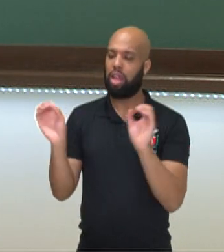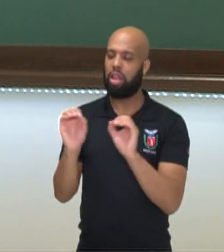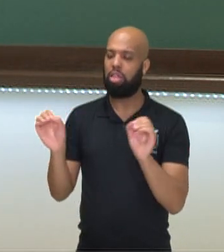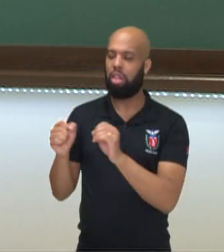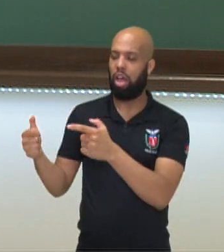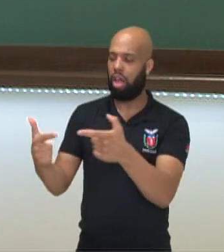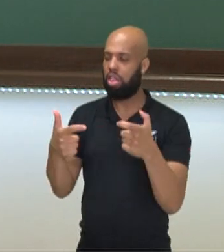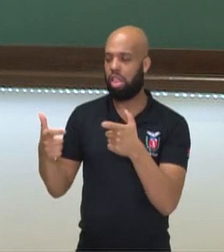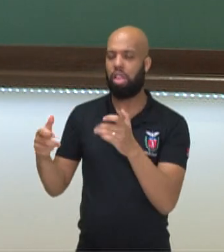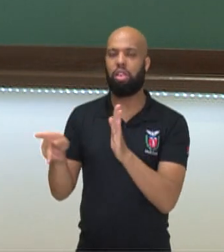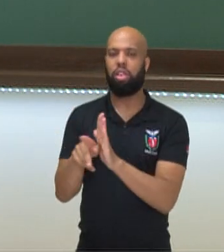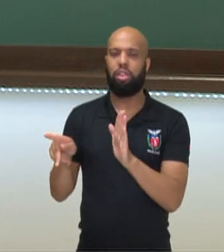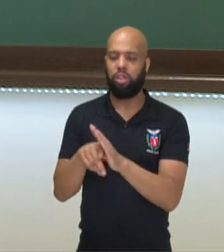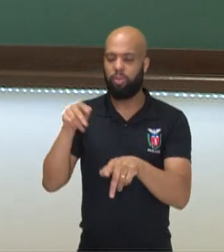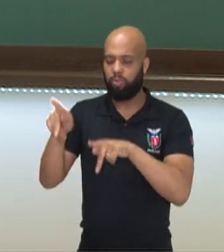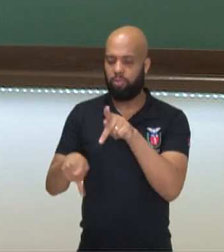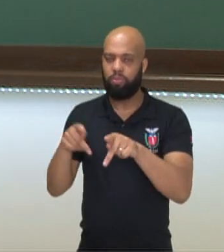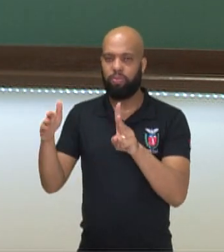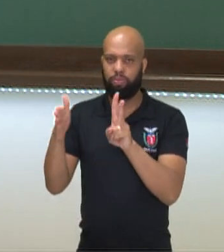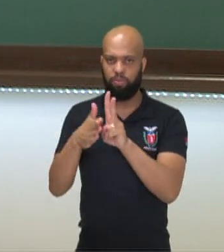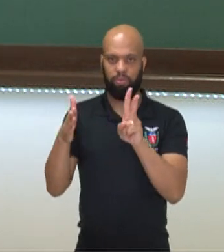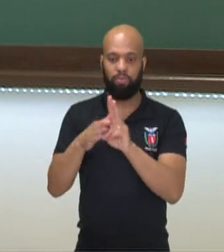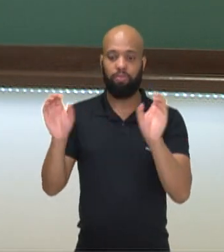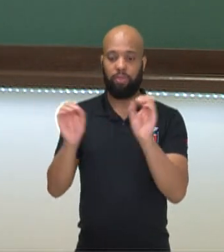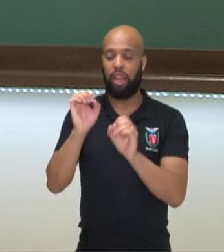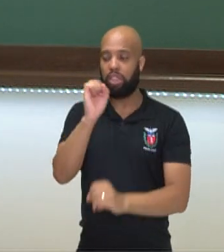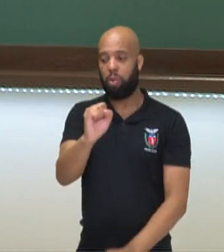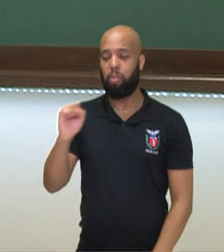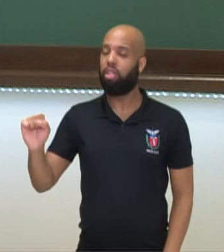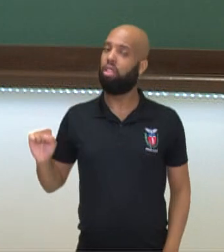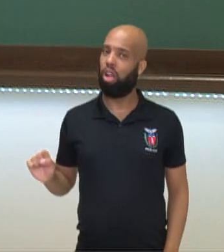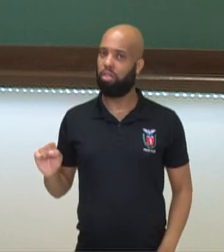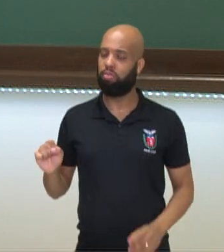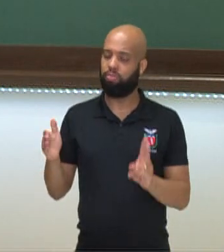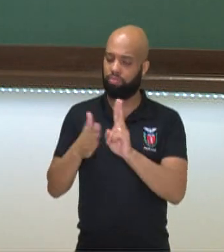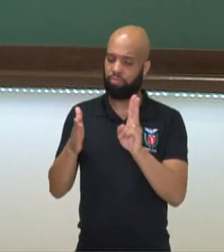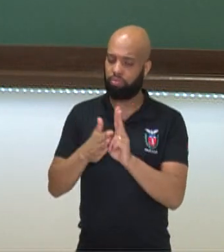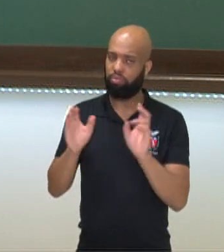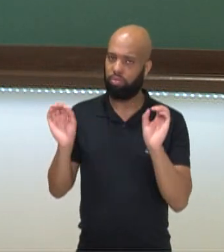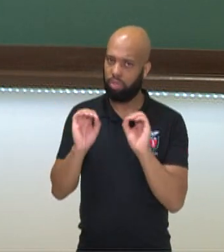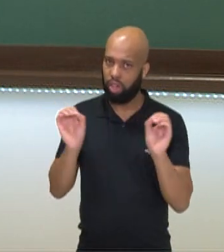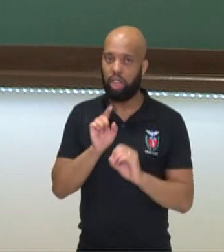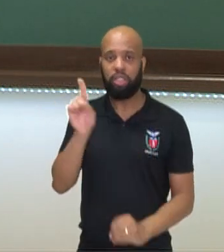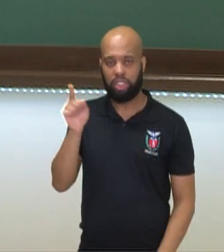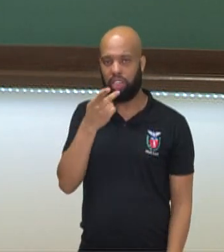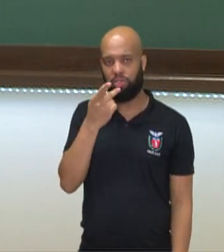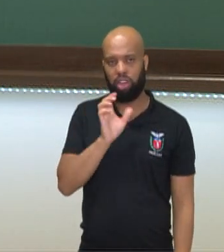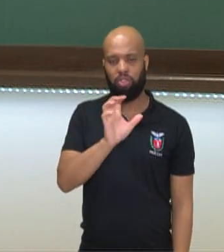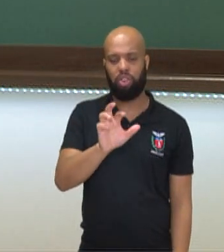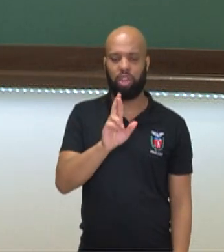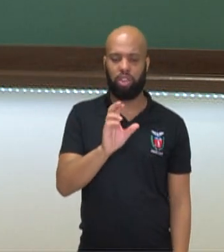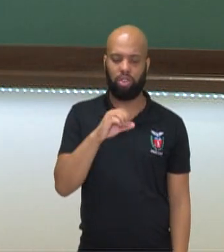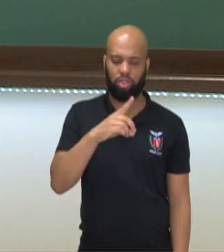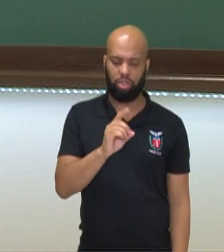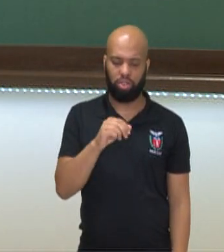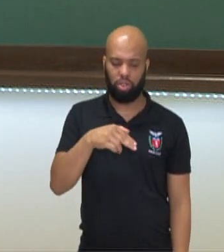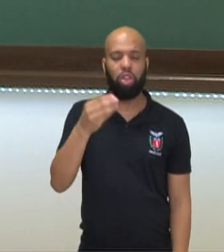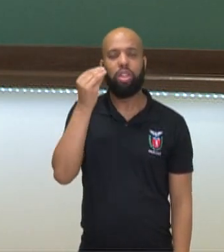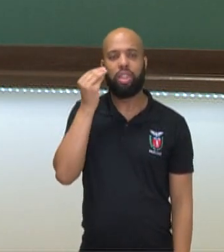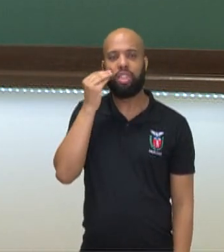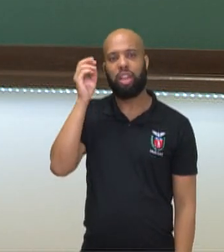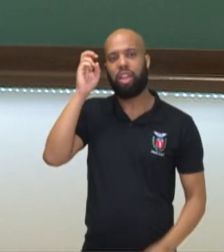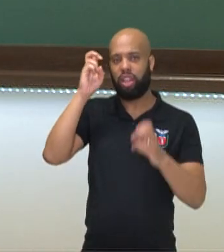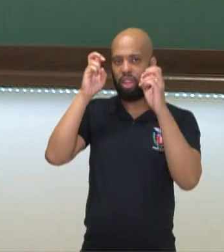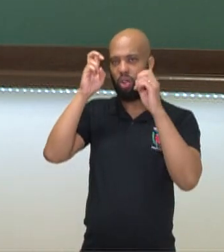confrontos com os povos indígenas, sem o extermínio desses povos indígenas, tentar respeitar a cultura